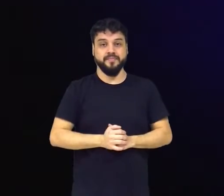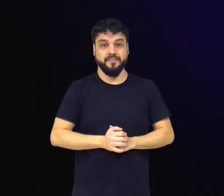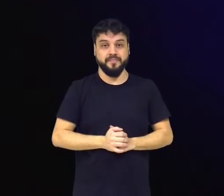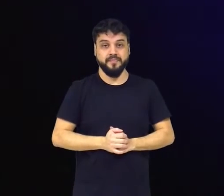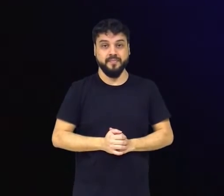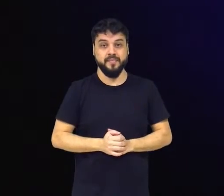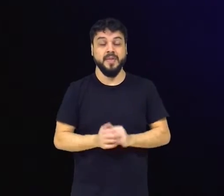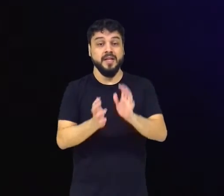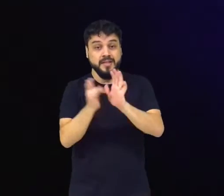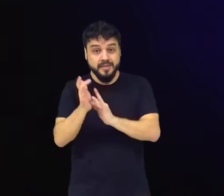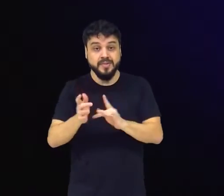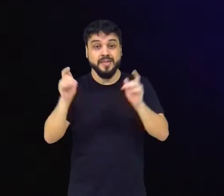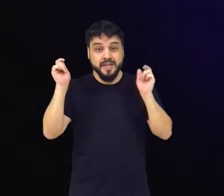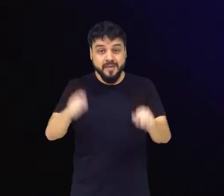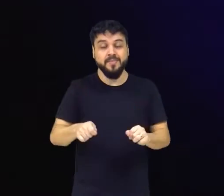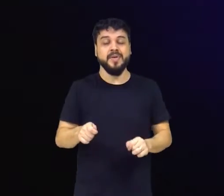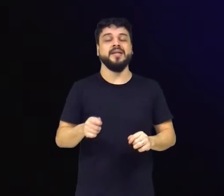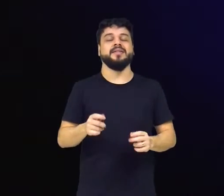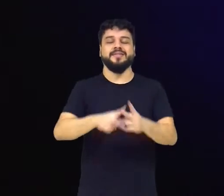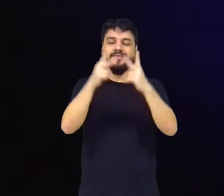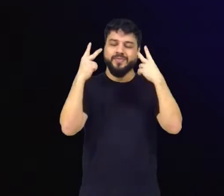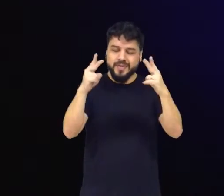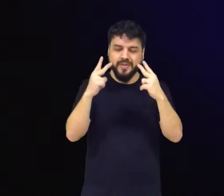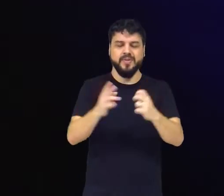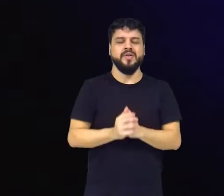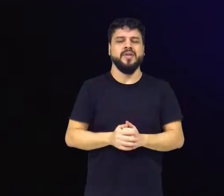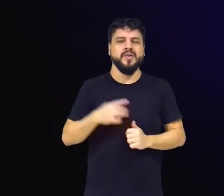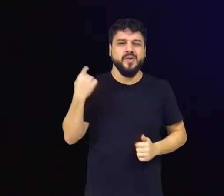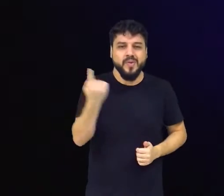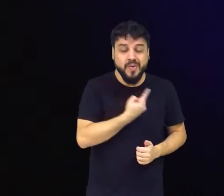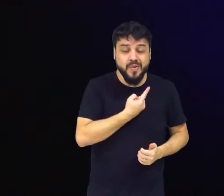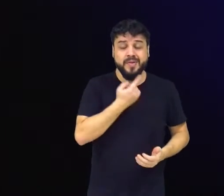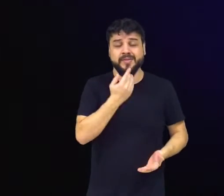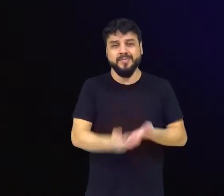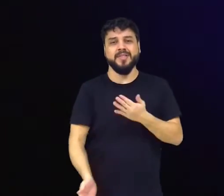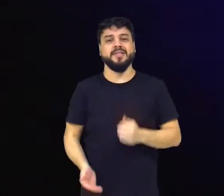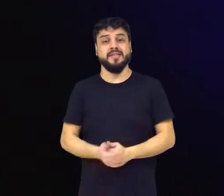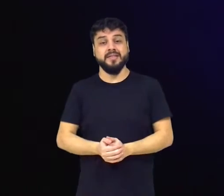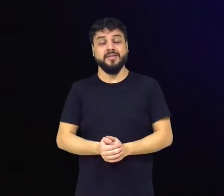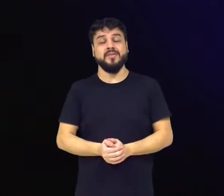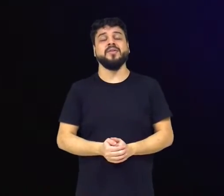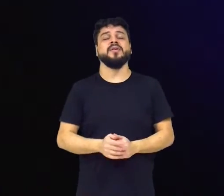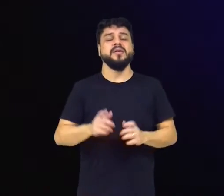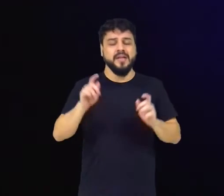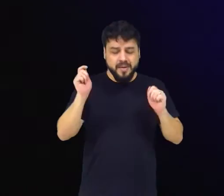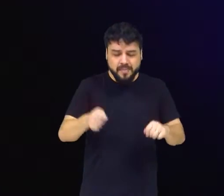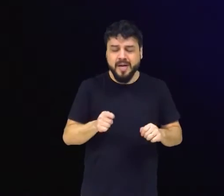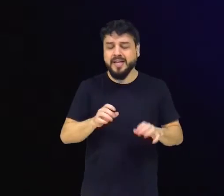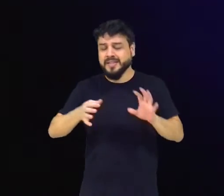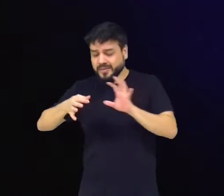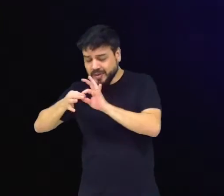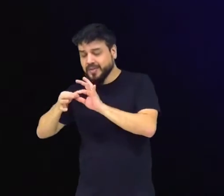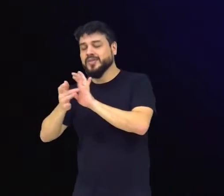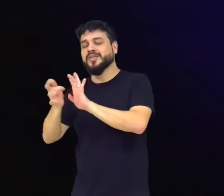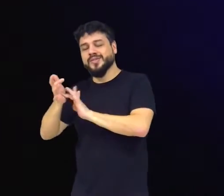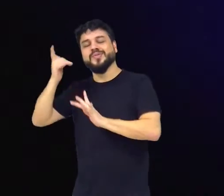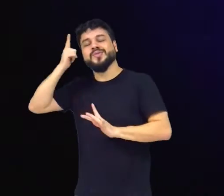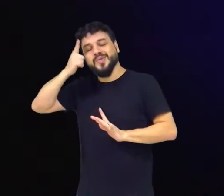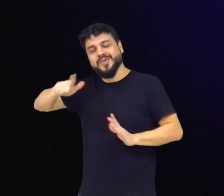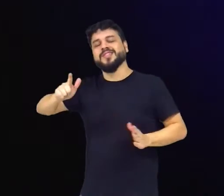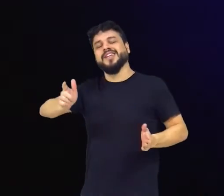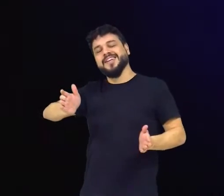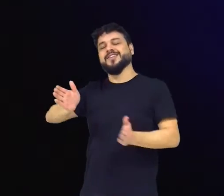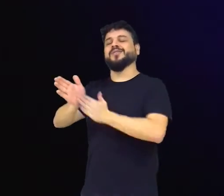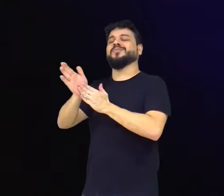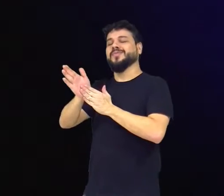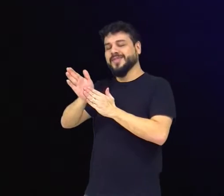nossa vitória sobre o poder dessa carne decaída, inclinada para o mal. É nele que está o perdão dos nossos pecados e